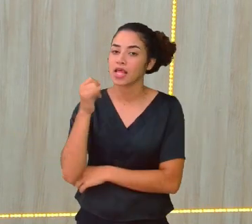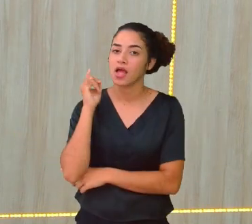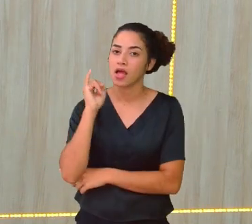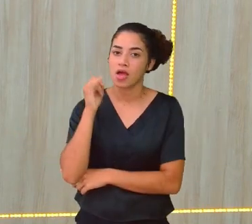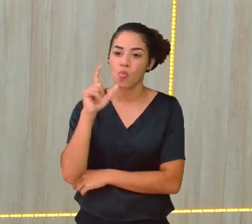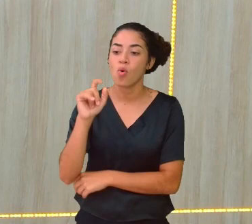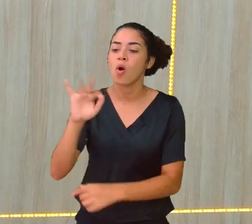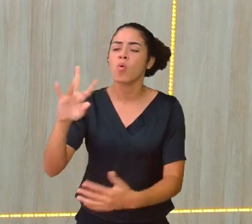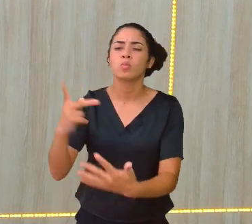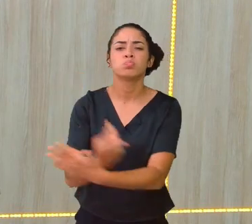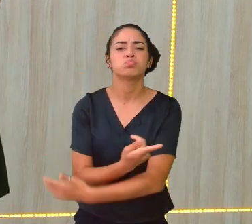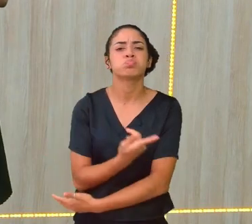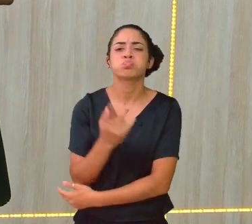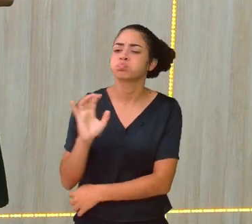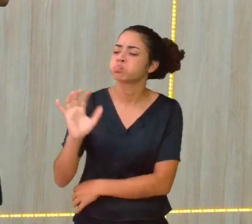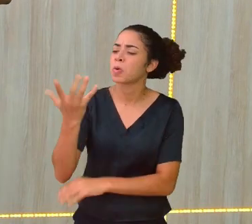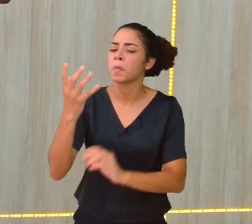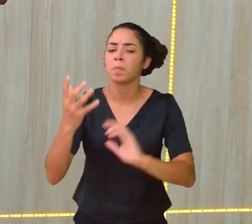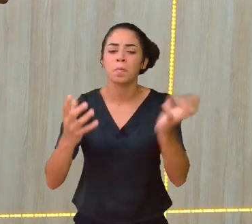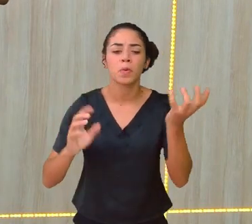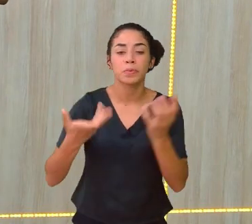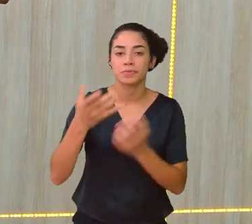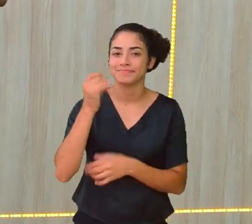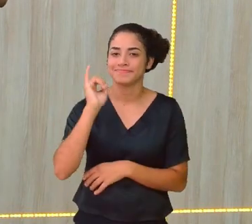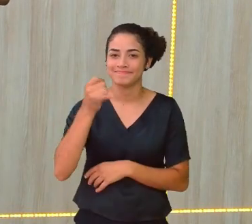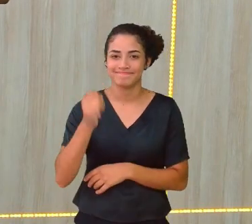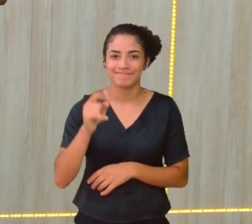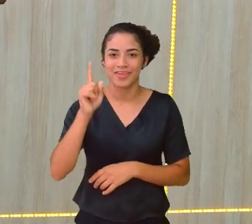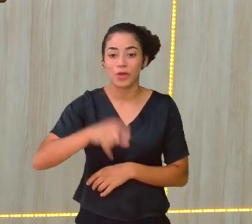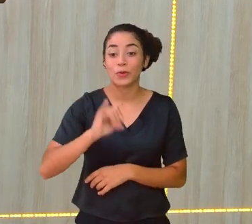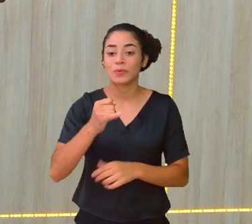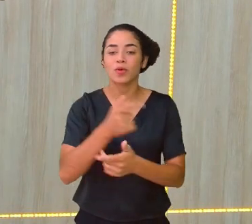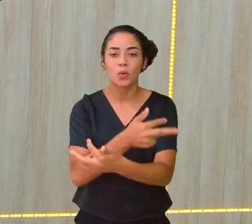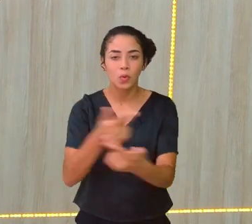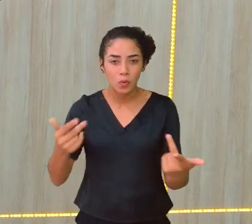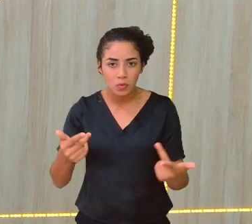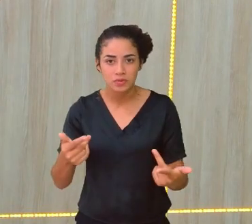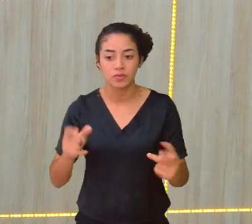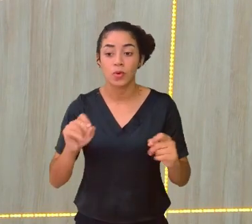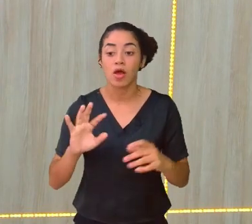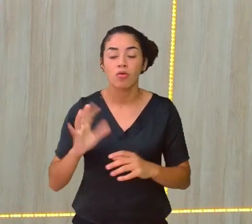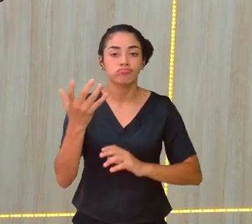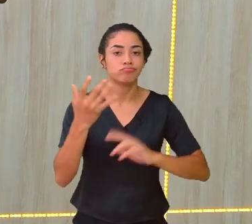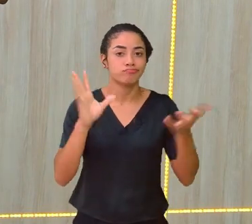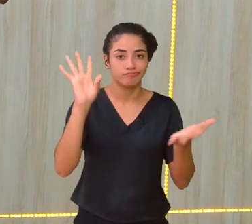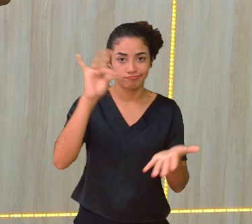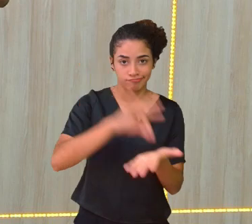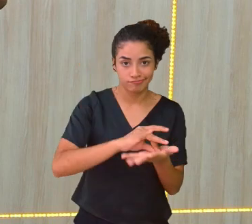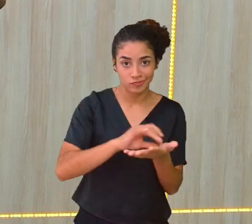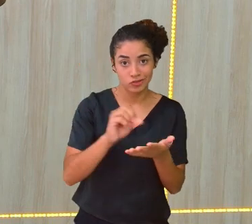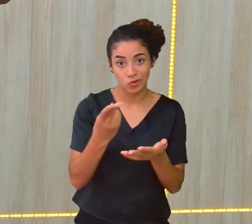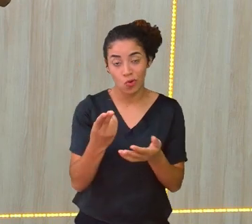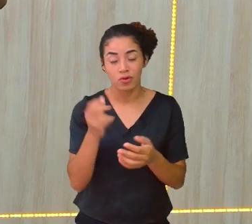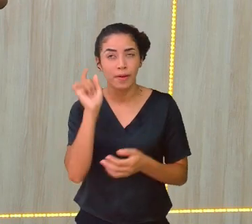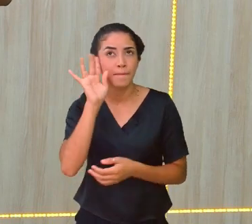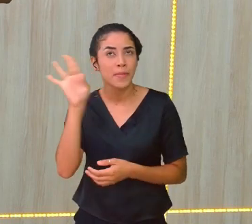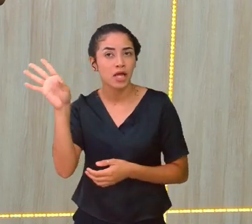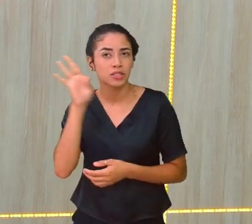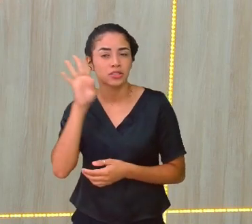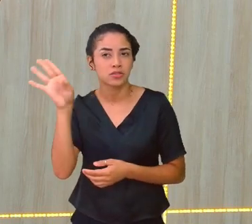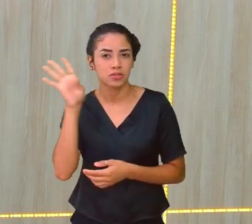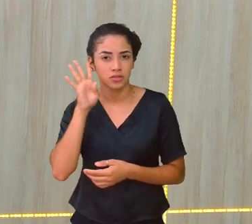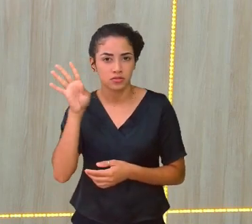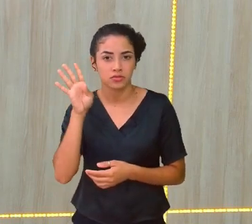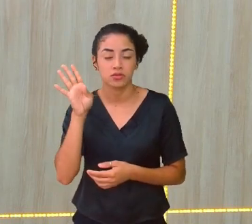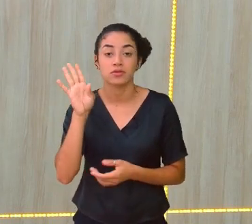dos acontecimentos, ou seja, é quando a gente conta as coisas, né, de acontecimentos reais ou imaginários